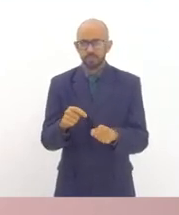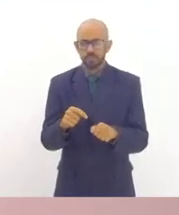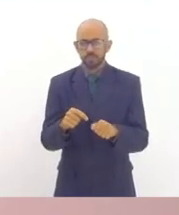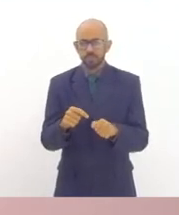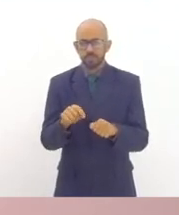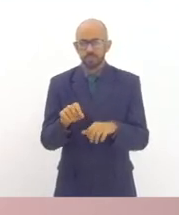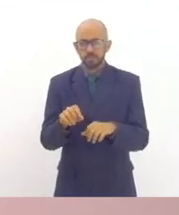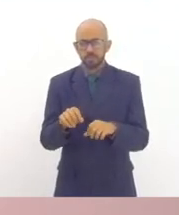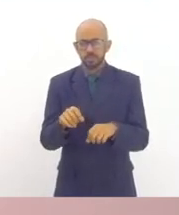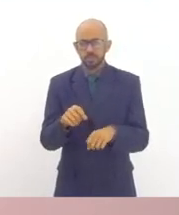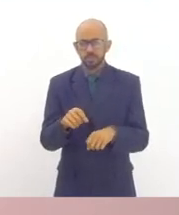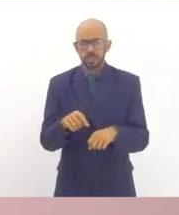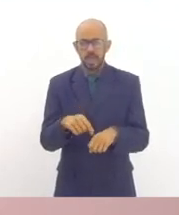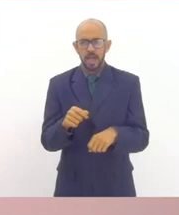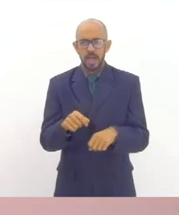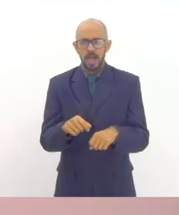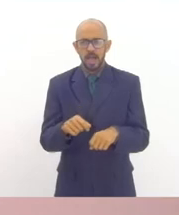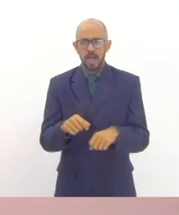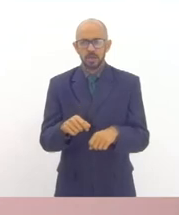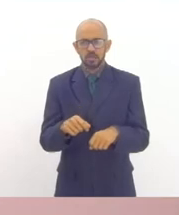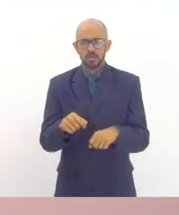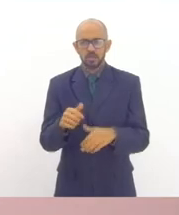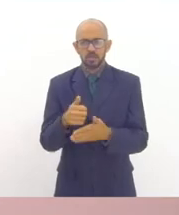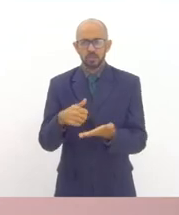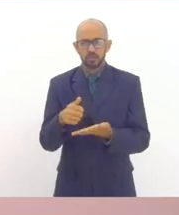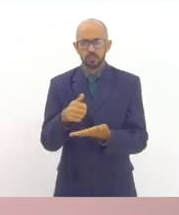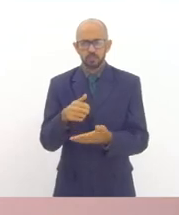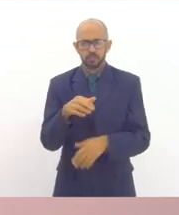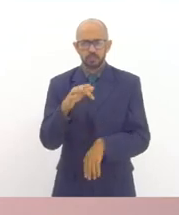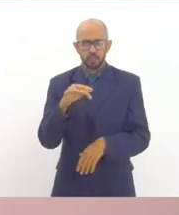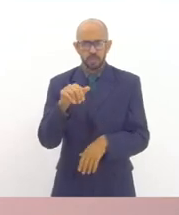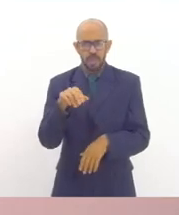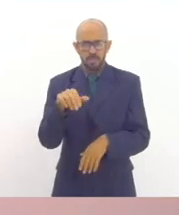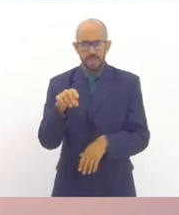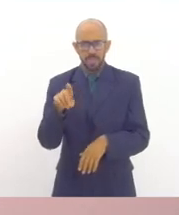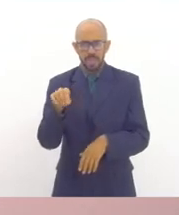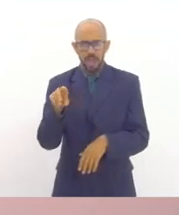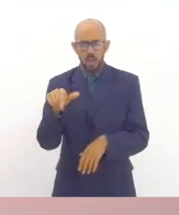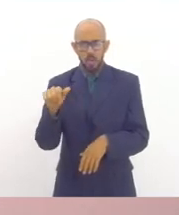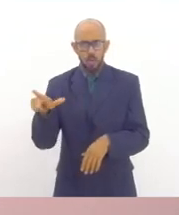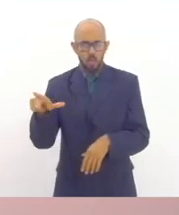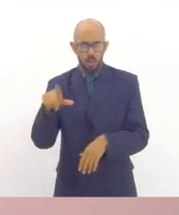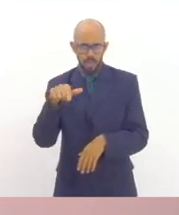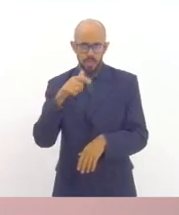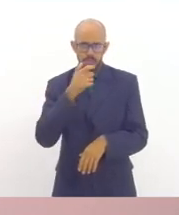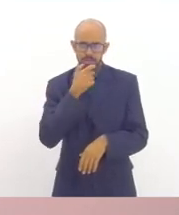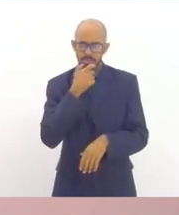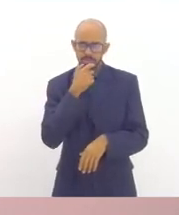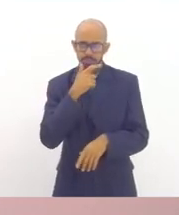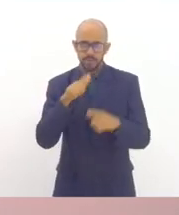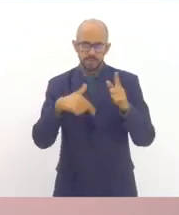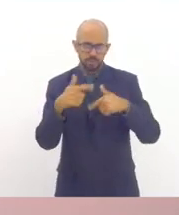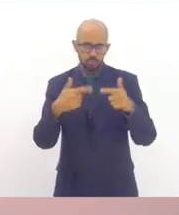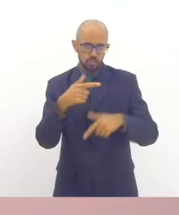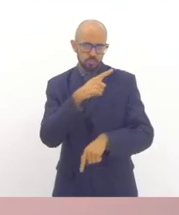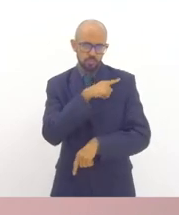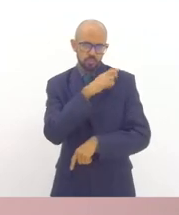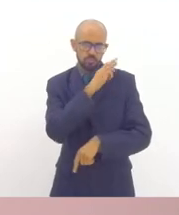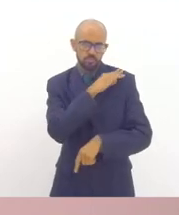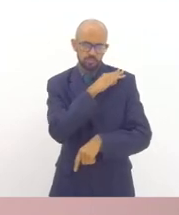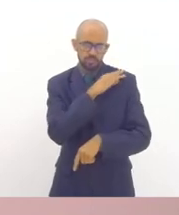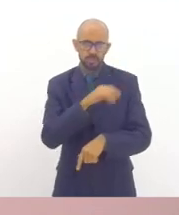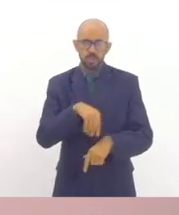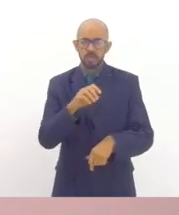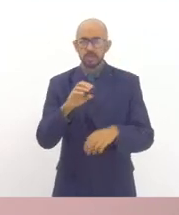a L1 é inglês. No médio, quem for para ciência, ciência e